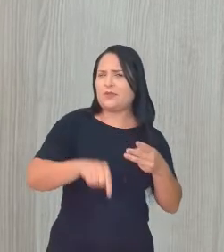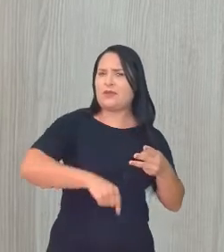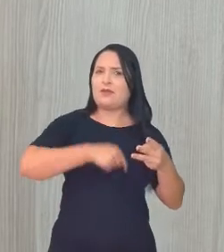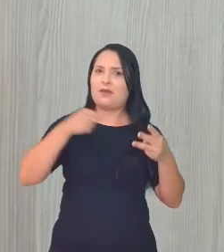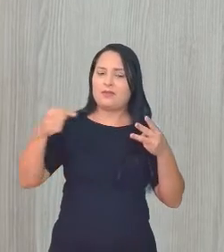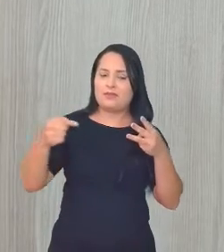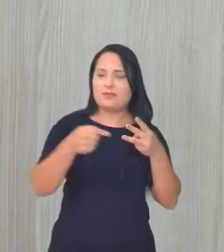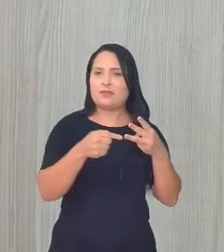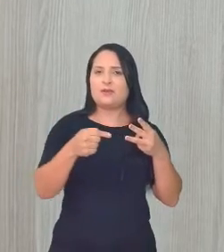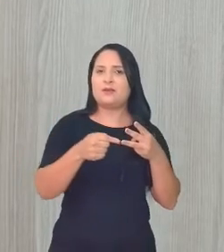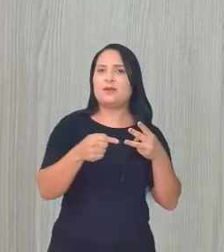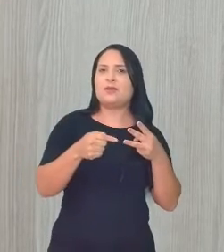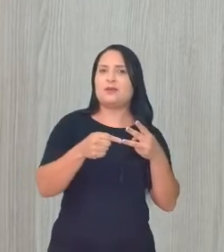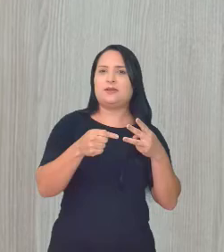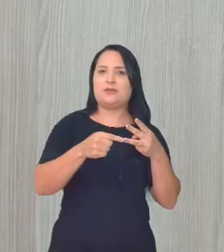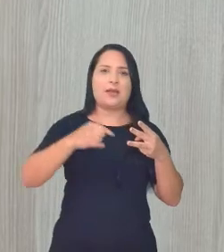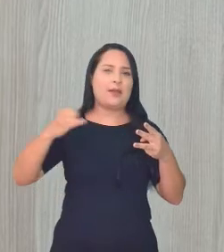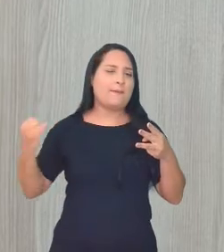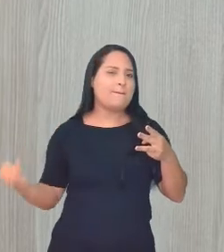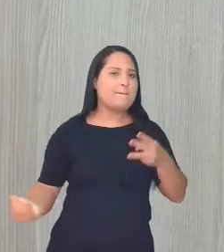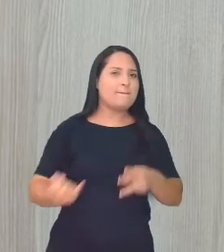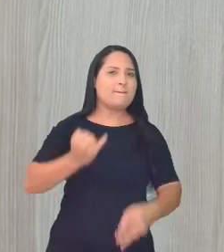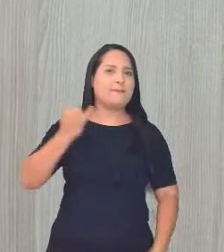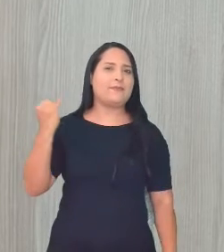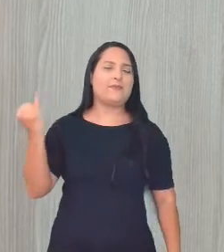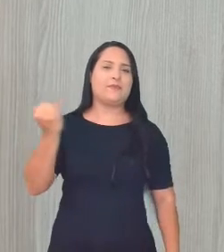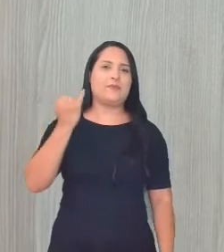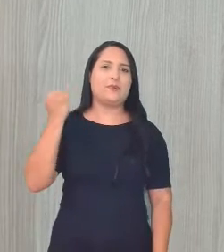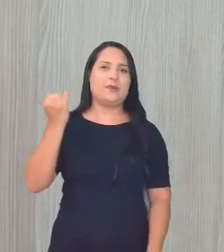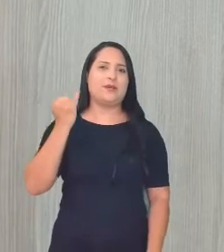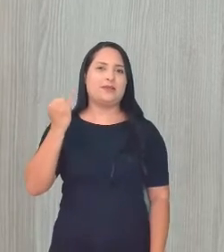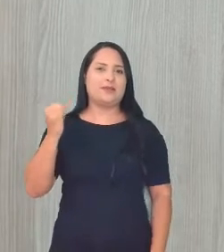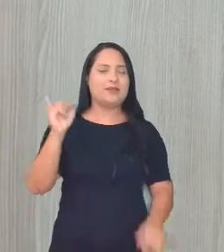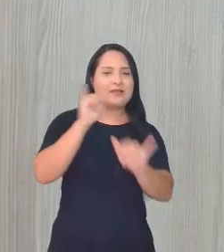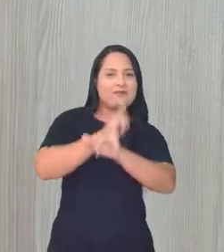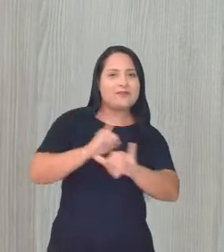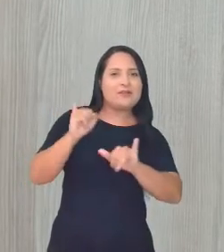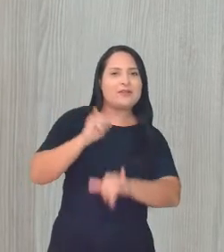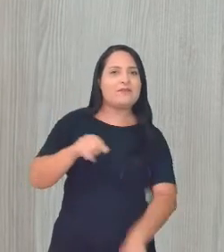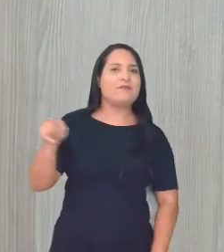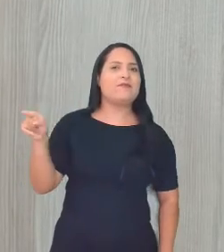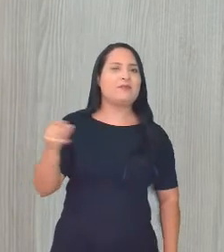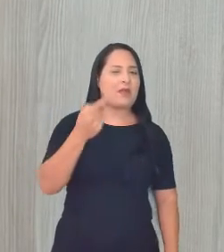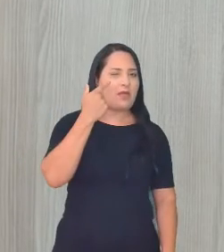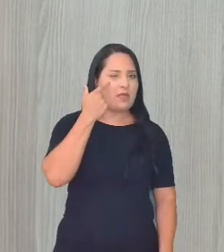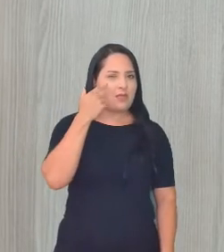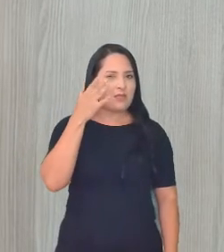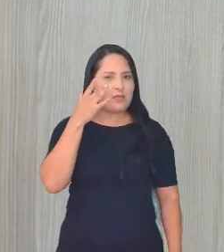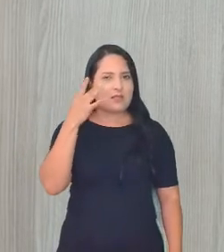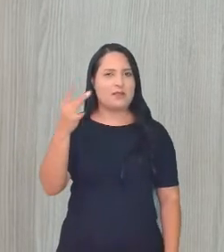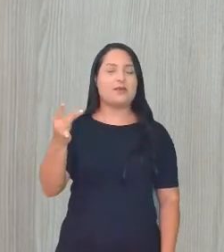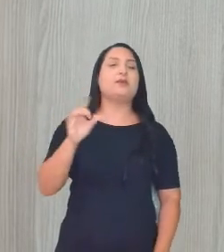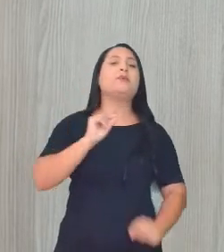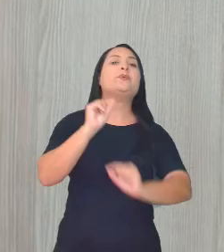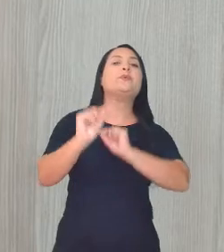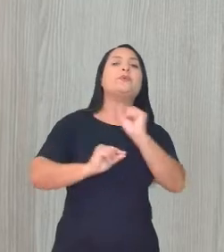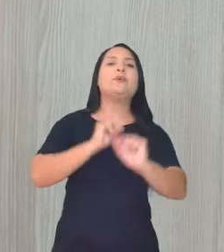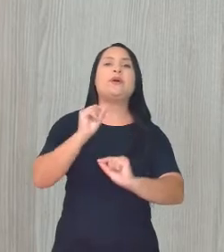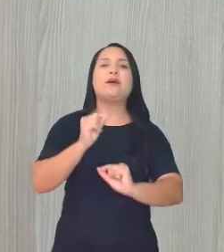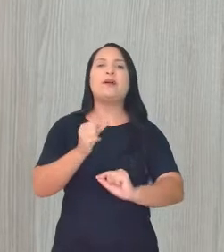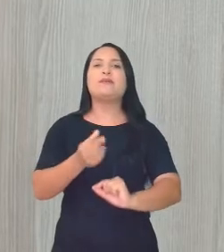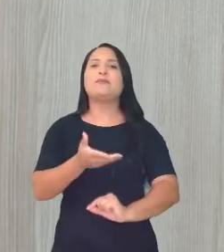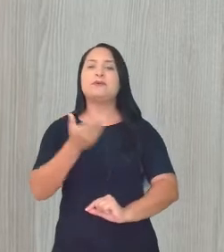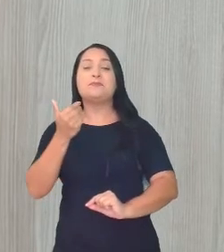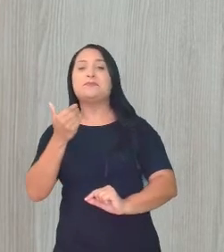a terceira e mais importante, um recadozinho que você agora tem que ficar ligado, que é justamente o quê? Vamos embora,